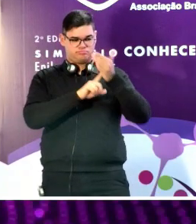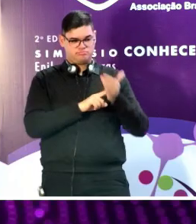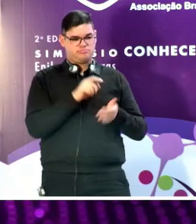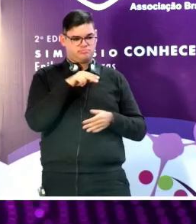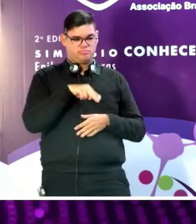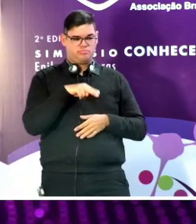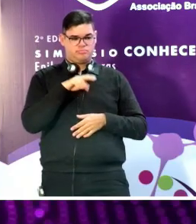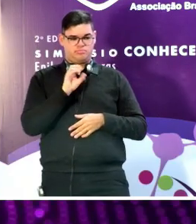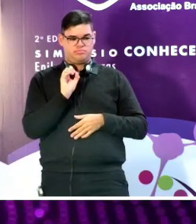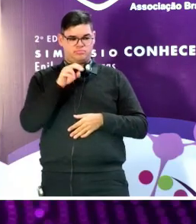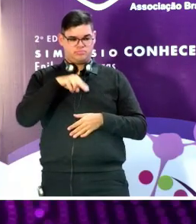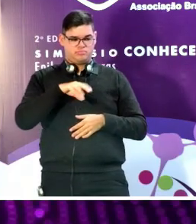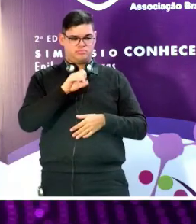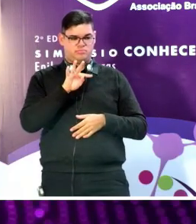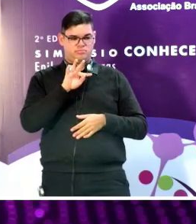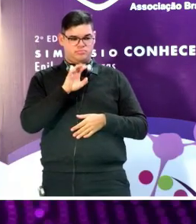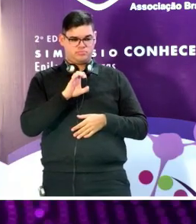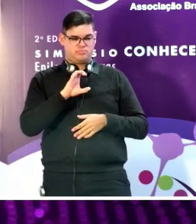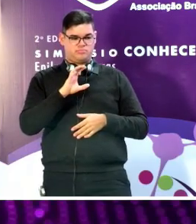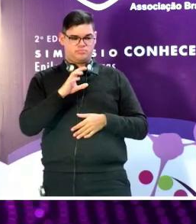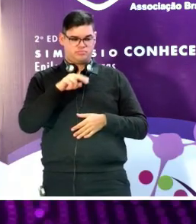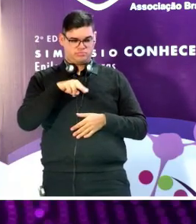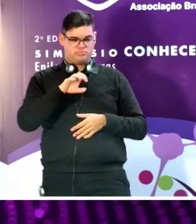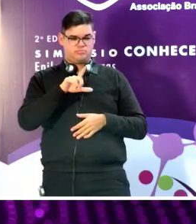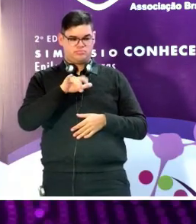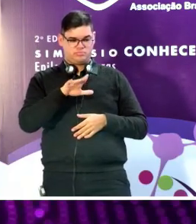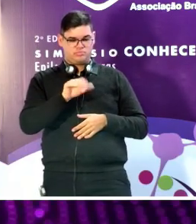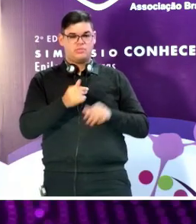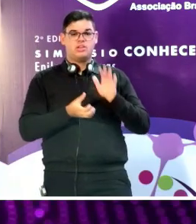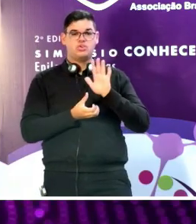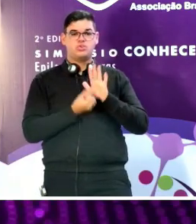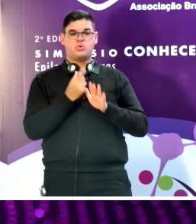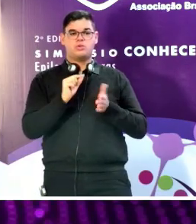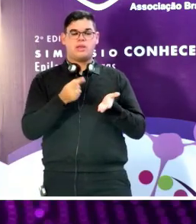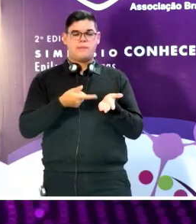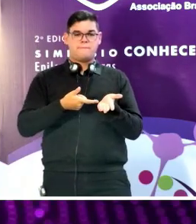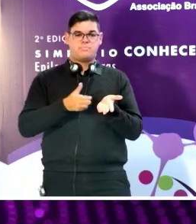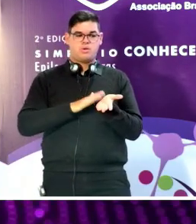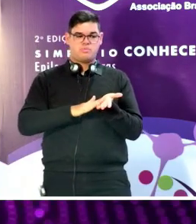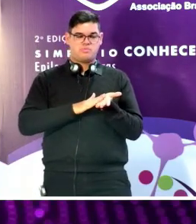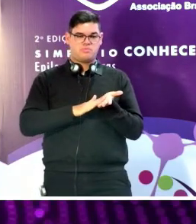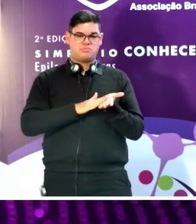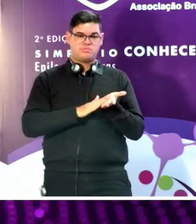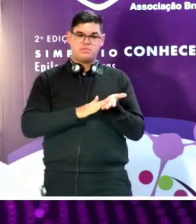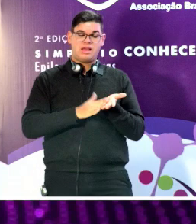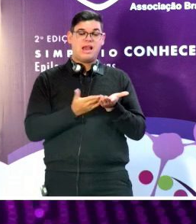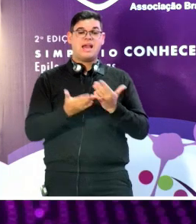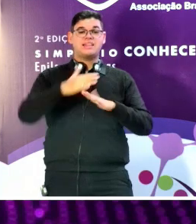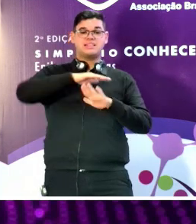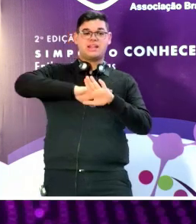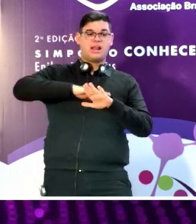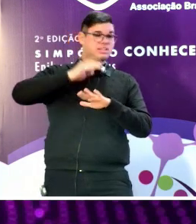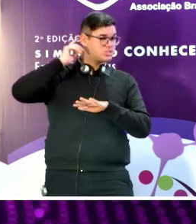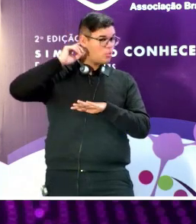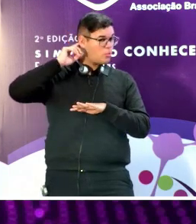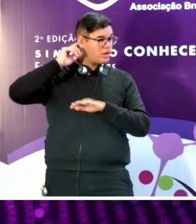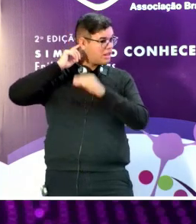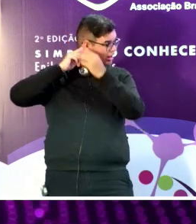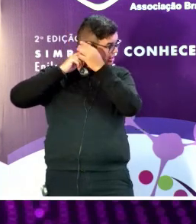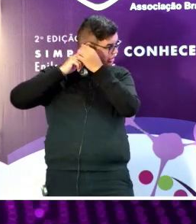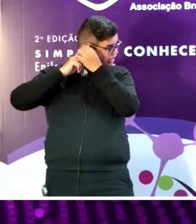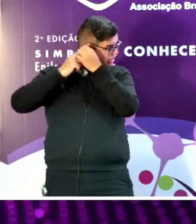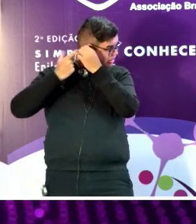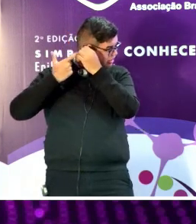E aí a gente fez uma pomada transdérmica para colocar na orelhinha do cachorro.